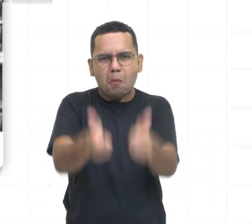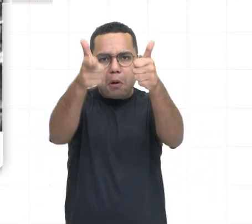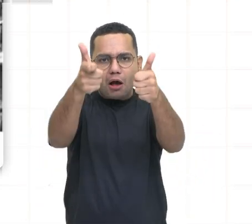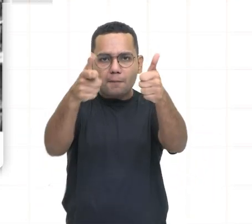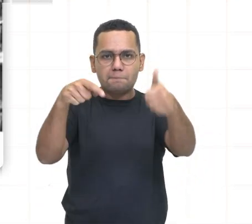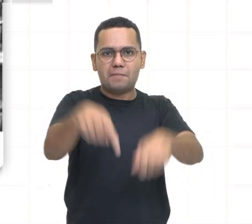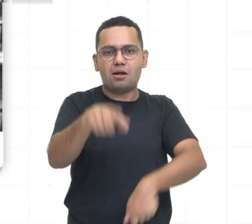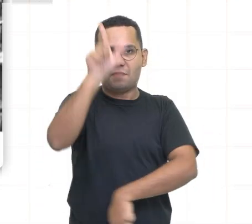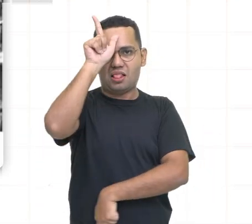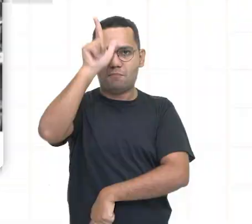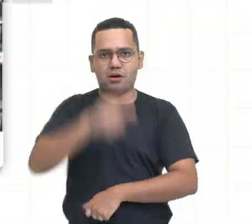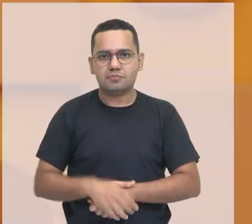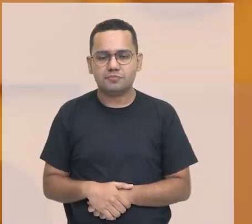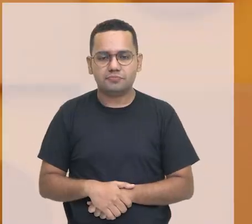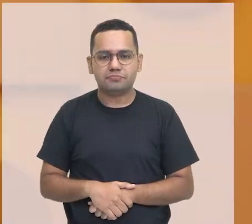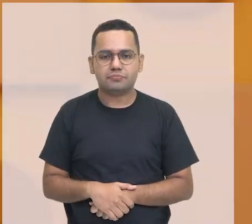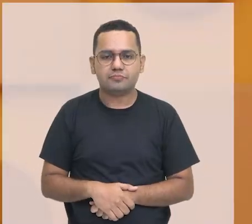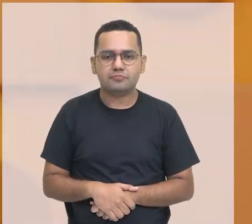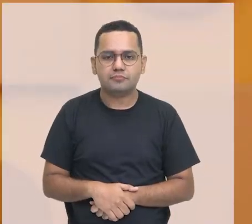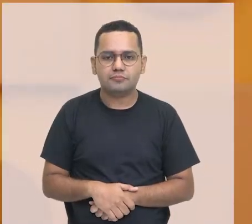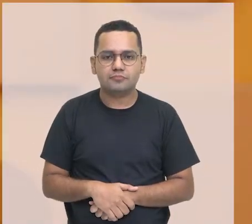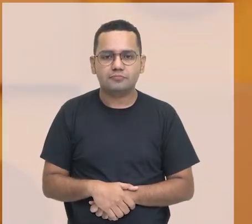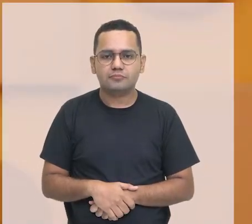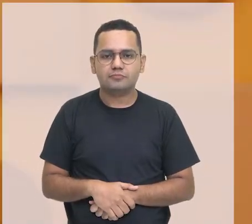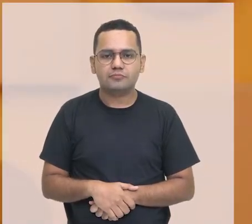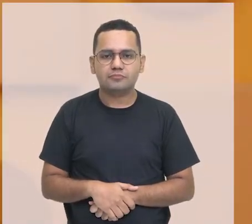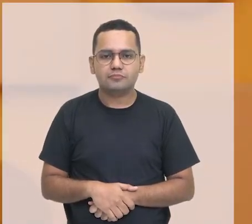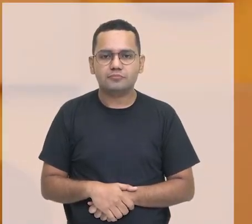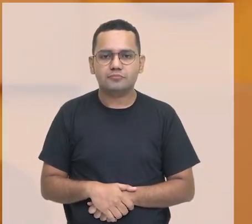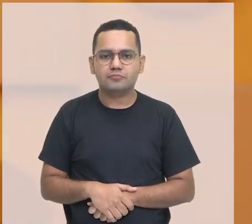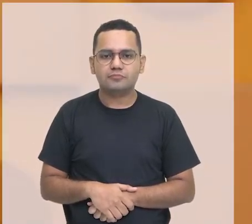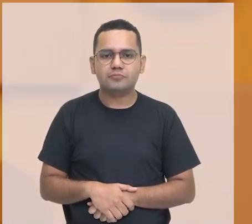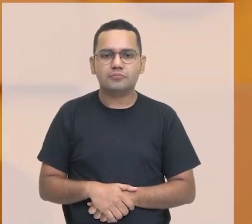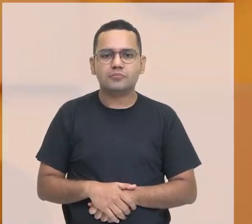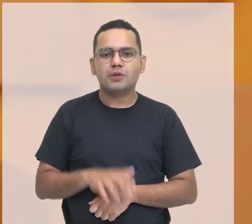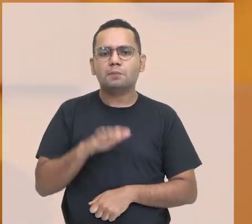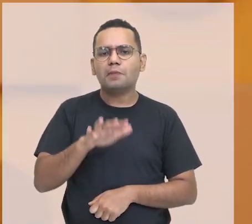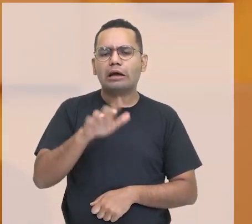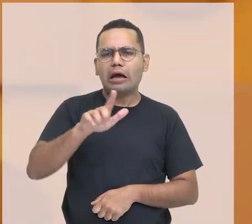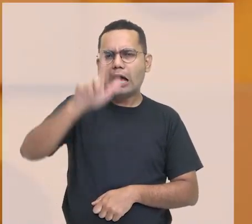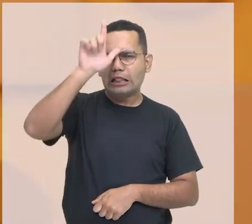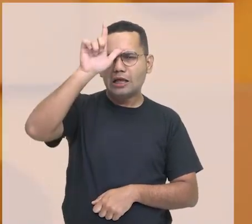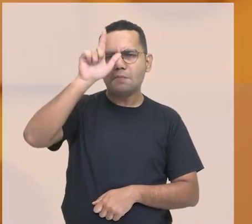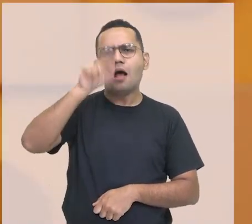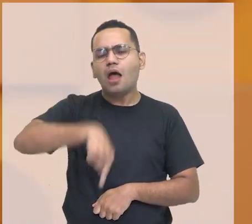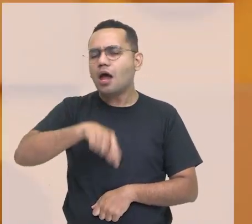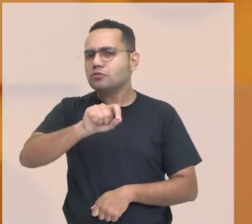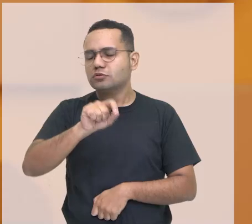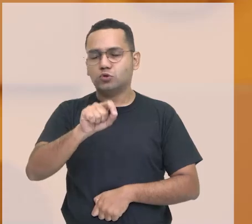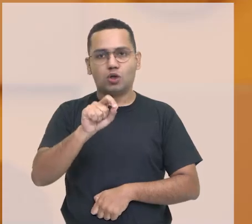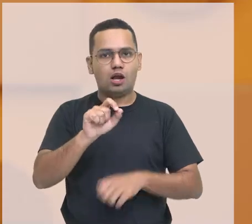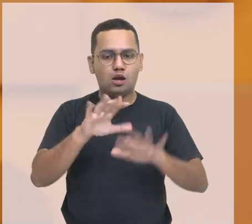porque, segundo essa ideologia, o povo alemão era o povo descendente do povo ariano, portanto,